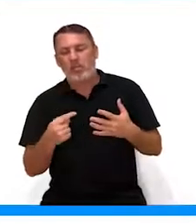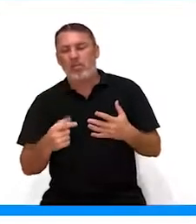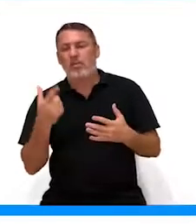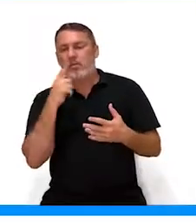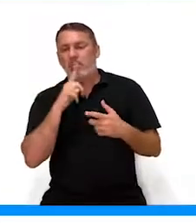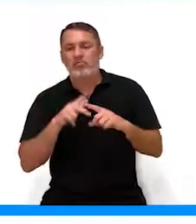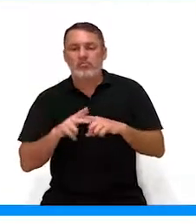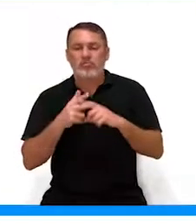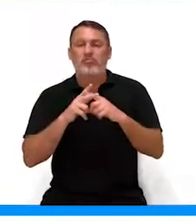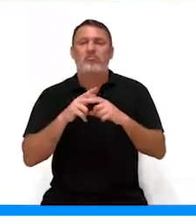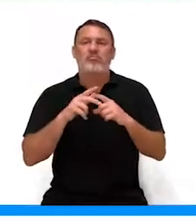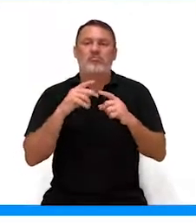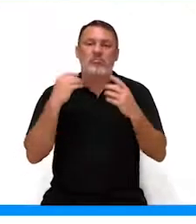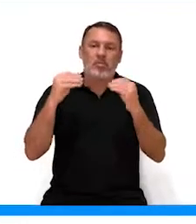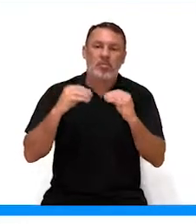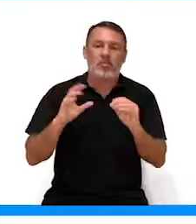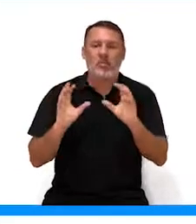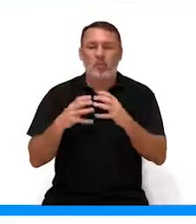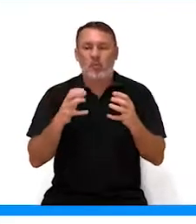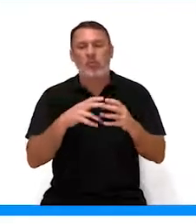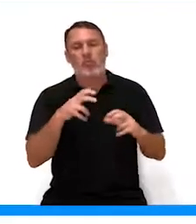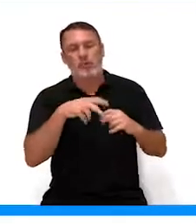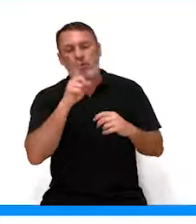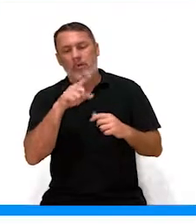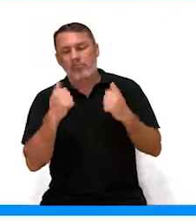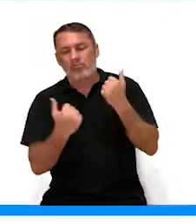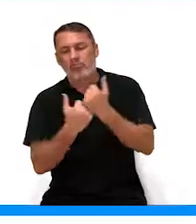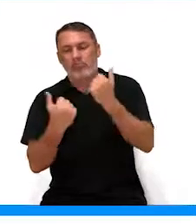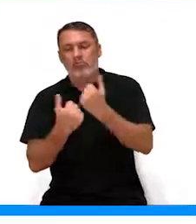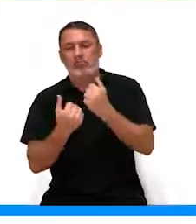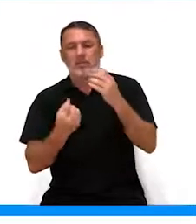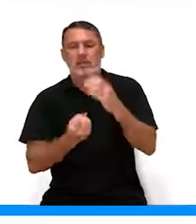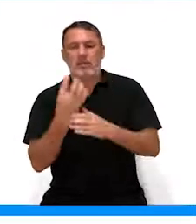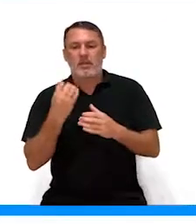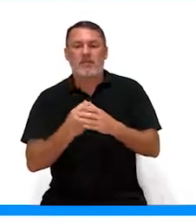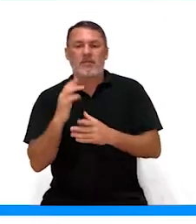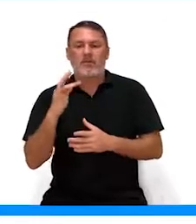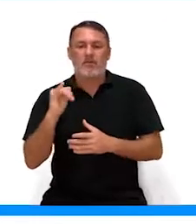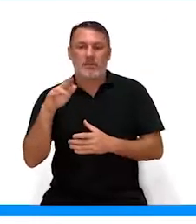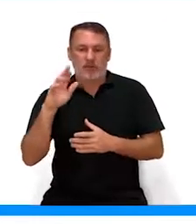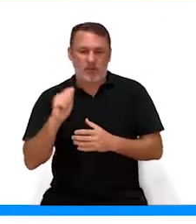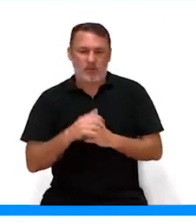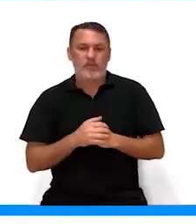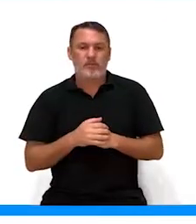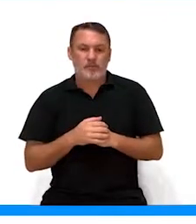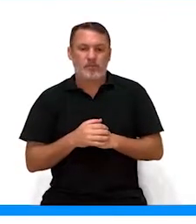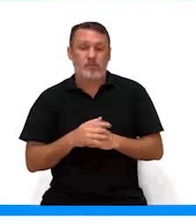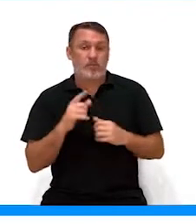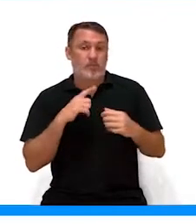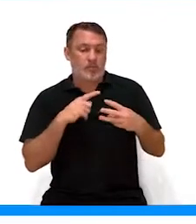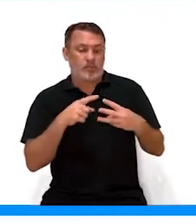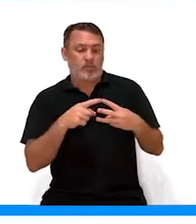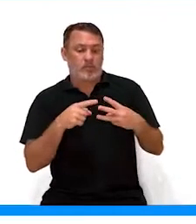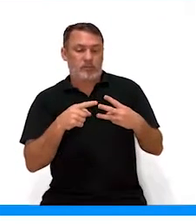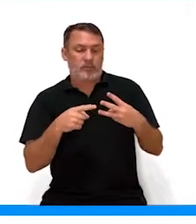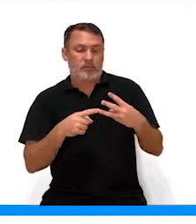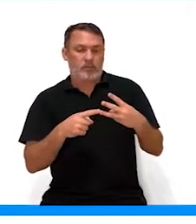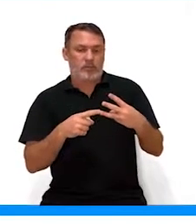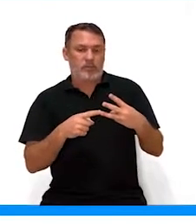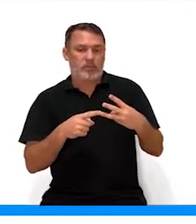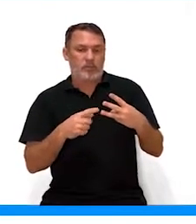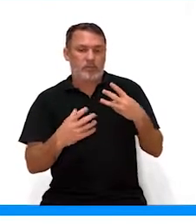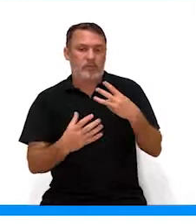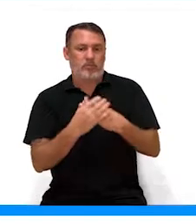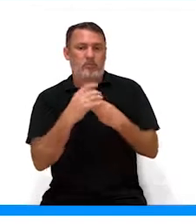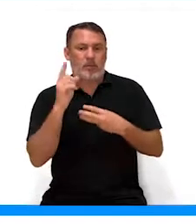é importante para a gente conseguir ter a manutenção do colágeno. Então, ele é um precursor aí para a formação dessas fibras, tá?